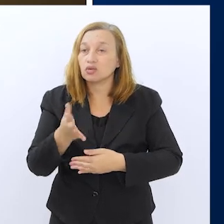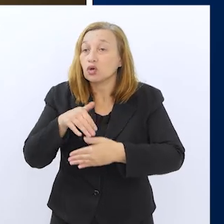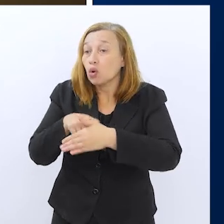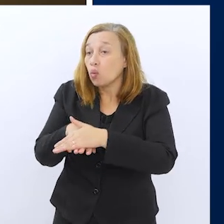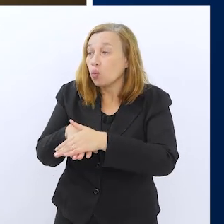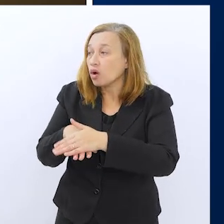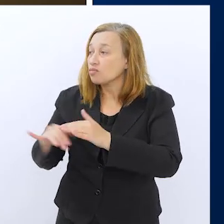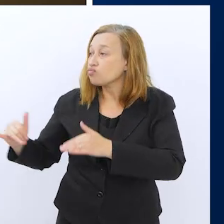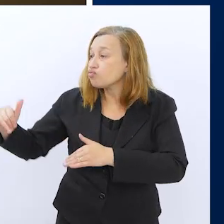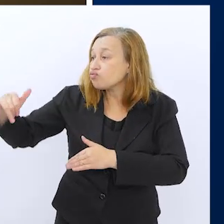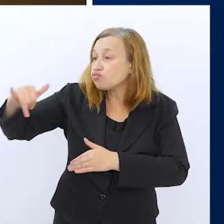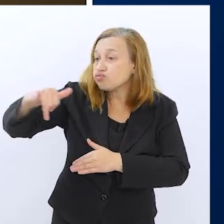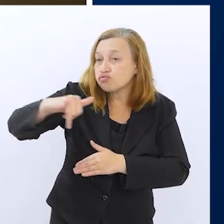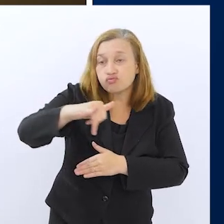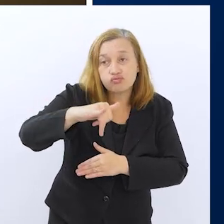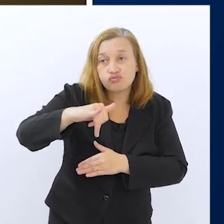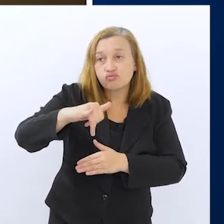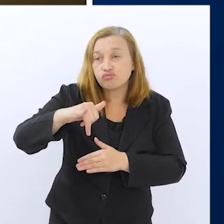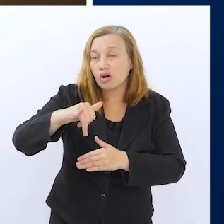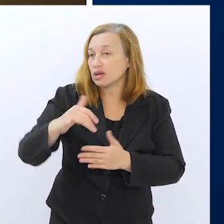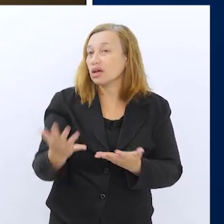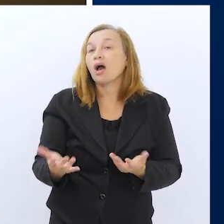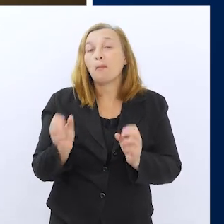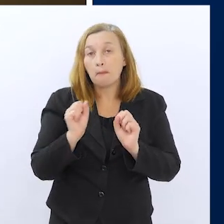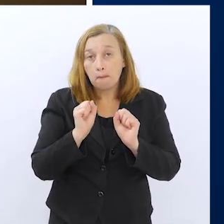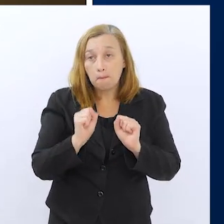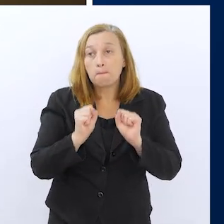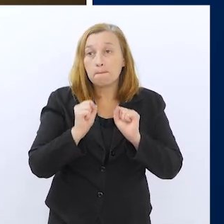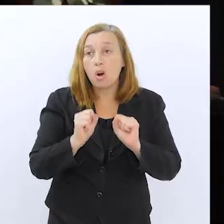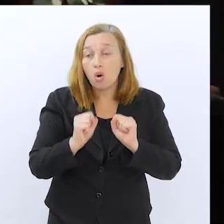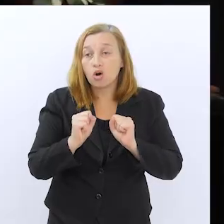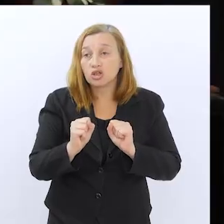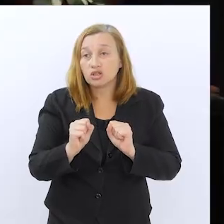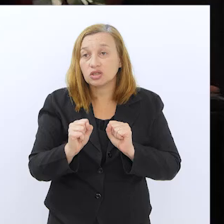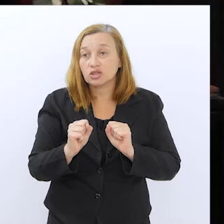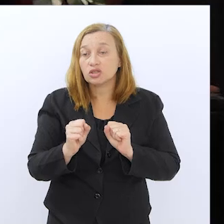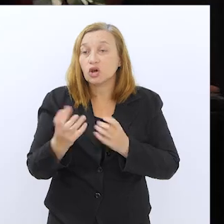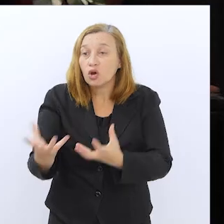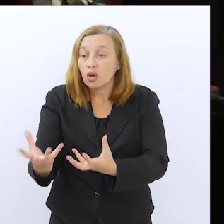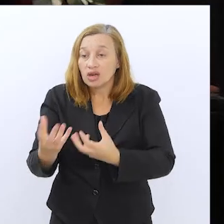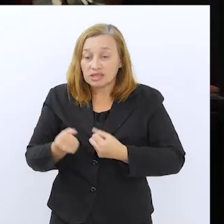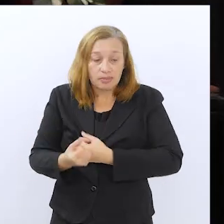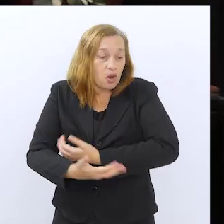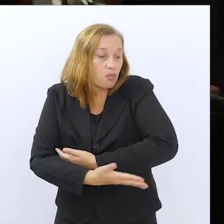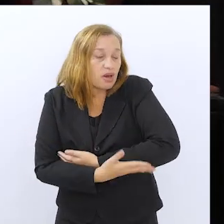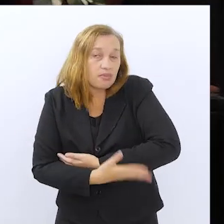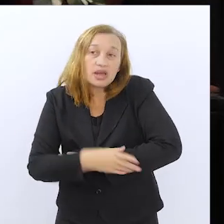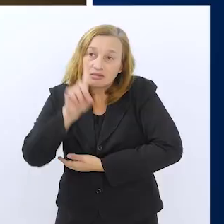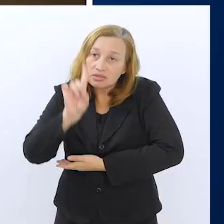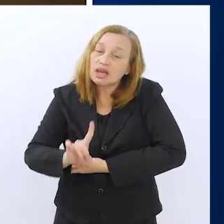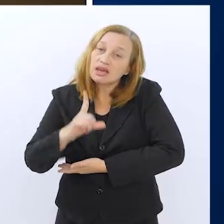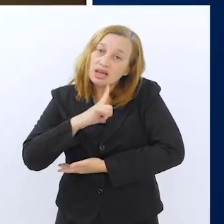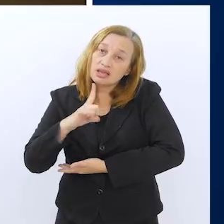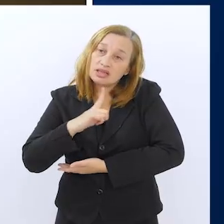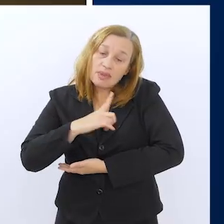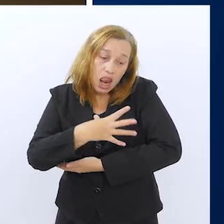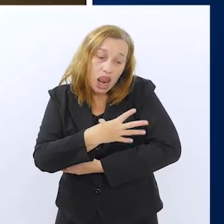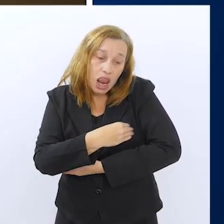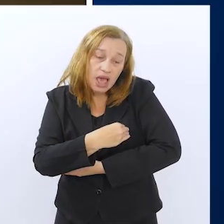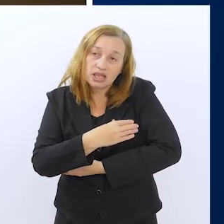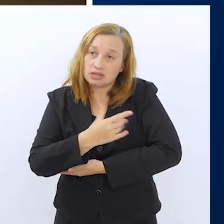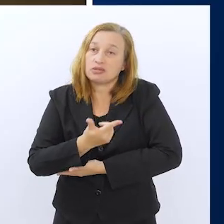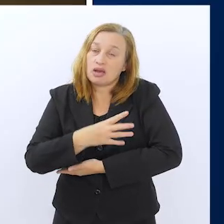para um bebê em qualquer lugar que ele esteja. A mãe tem esse direito de amamentar e o bebê tem o direito de receber. É o alimento